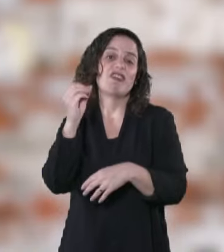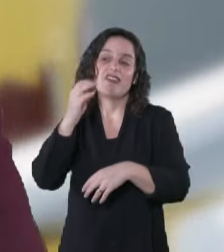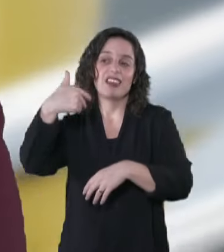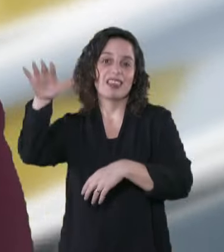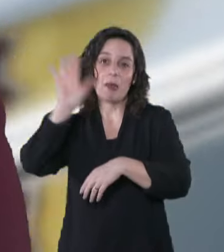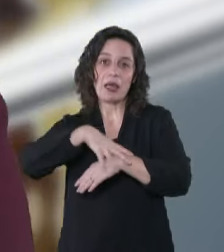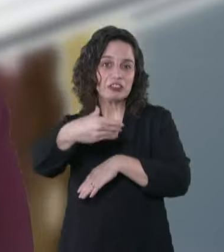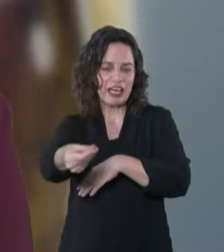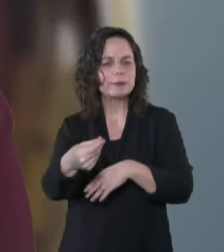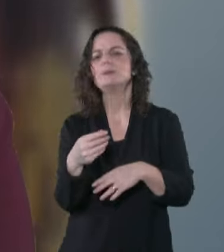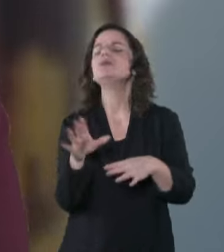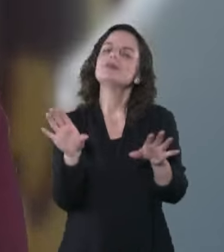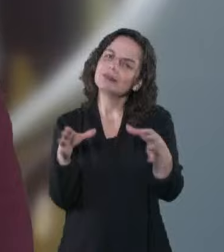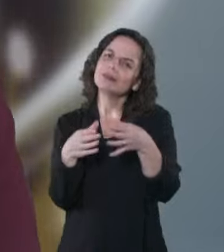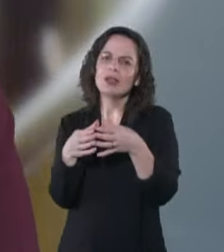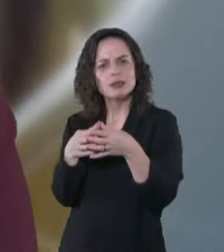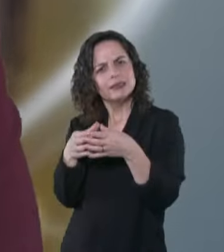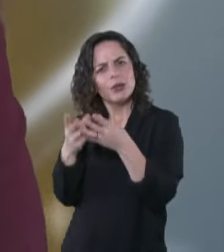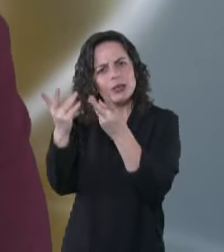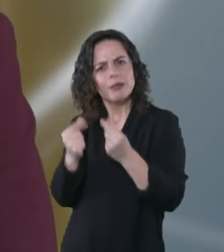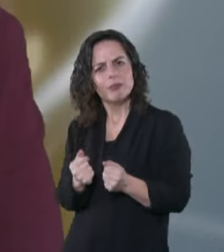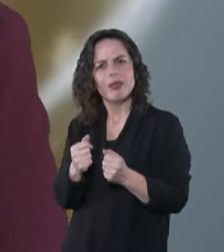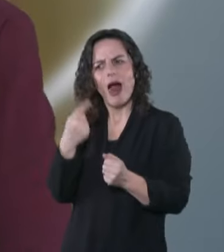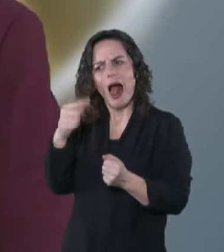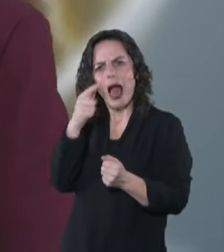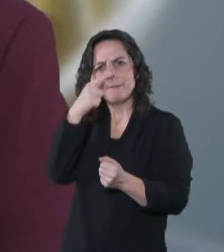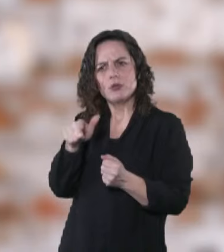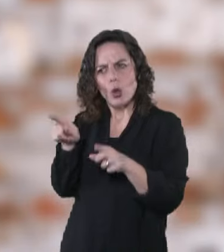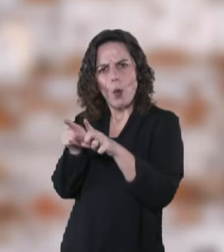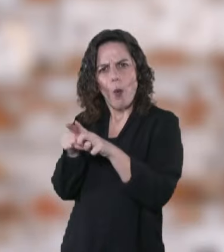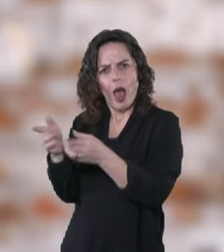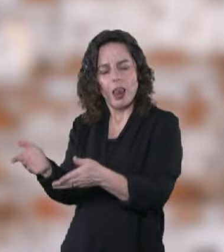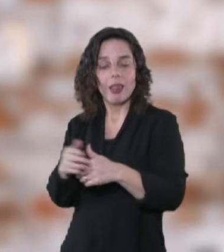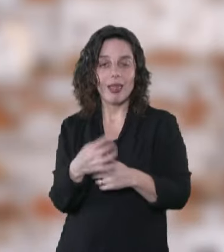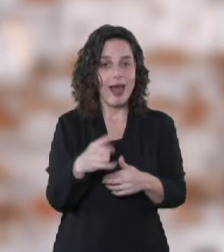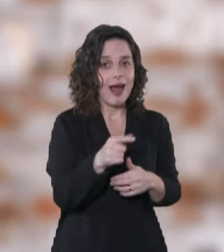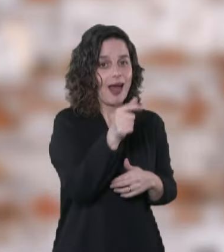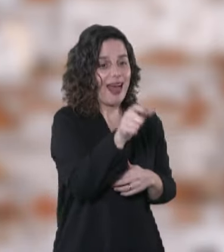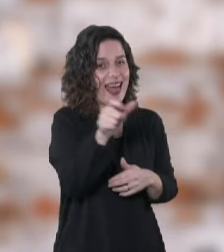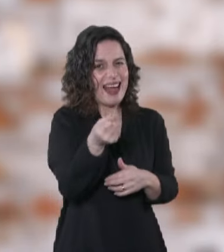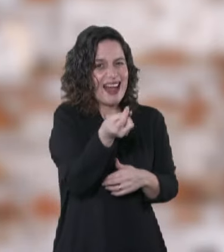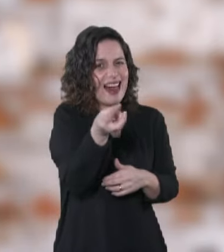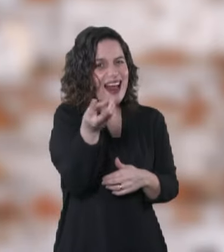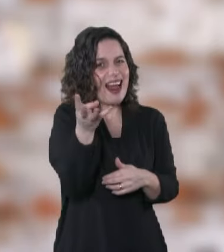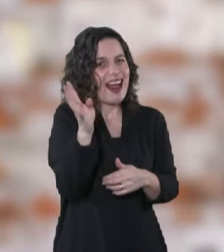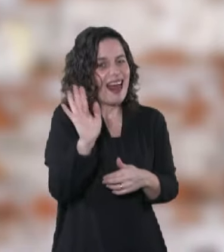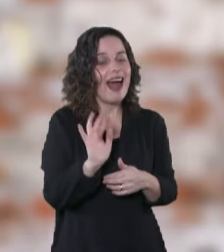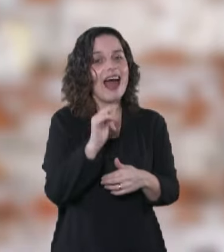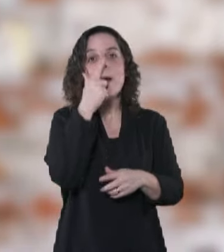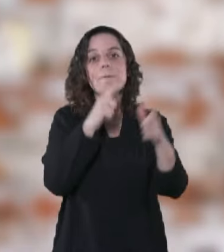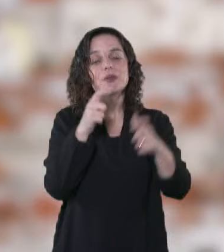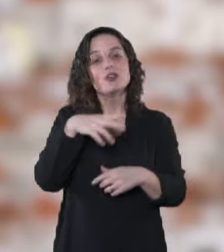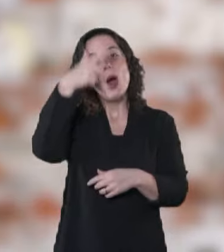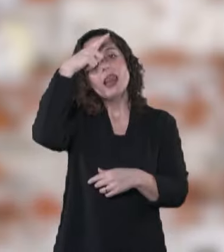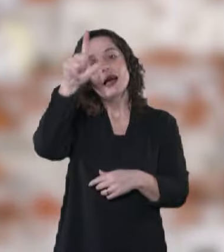Na Ordem dos Contabilistas, há casos também assim? Há muitos casos de hoje de contabilistas, de pessoas que se